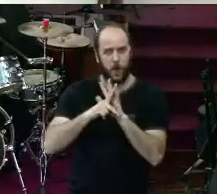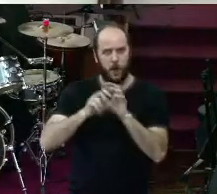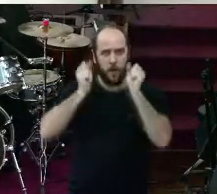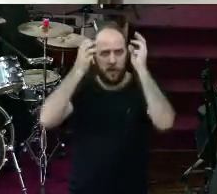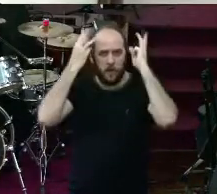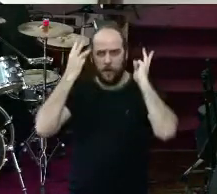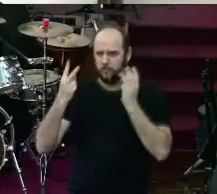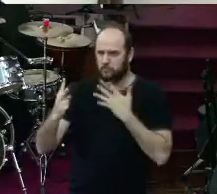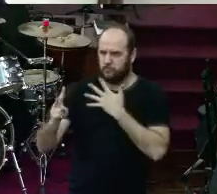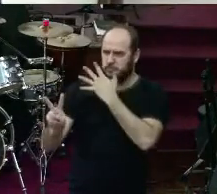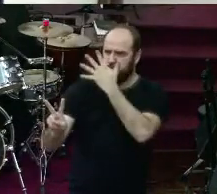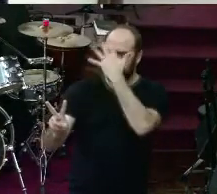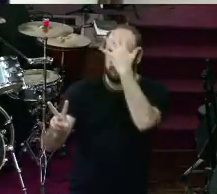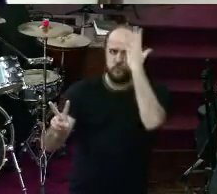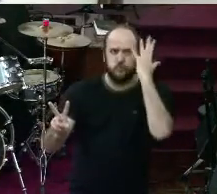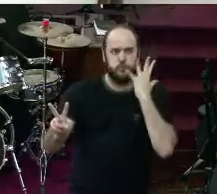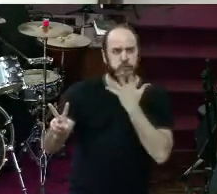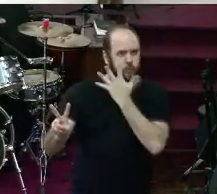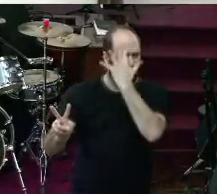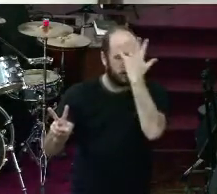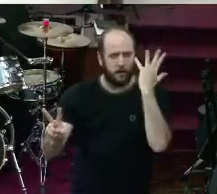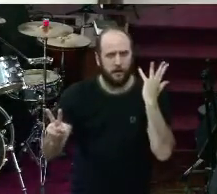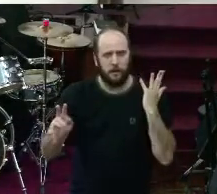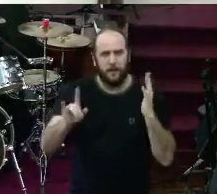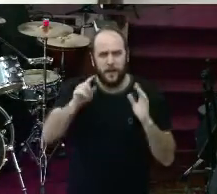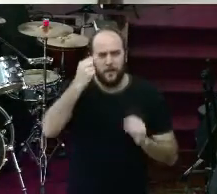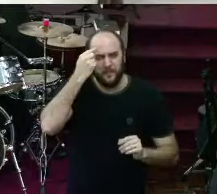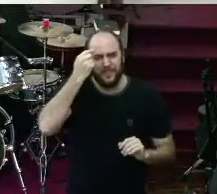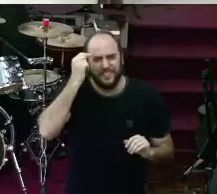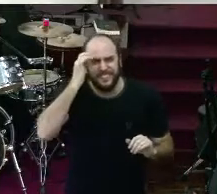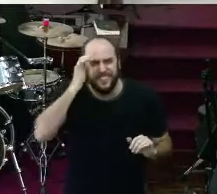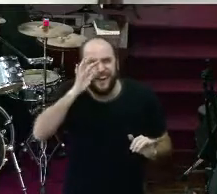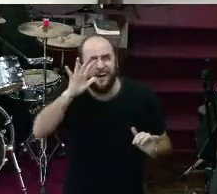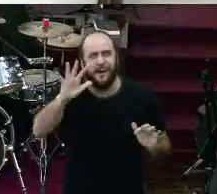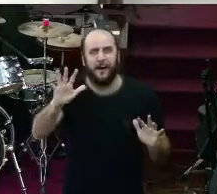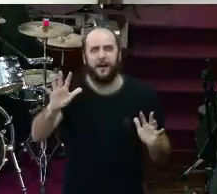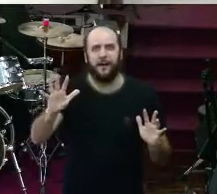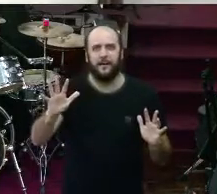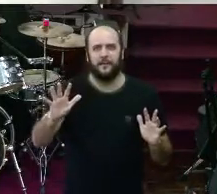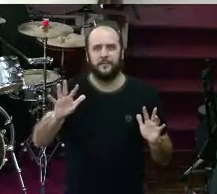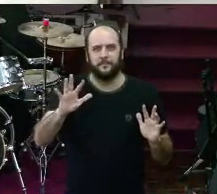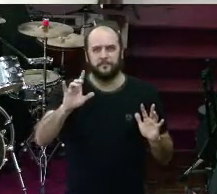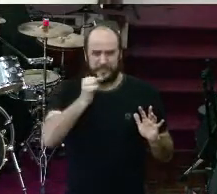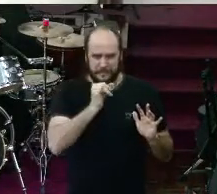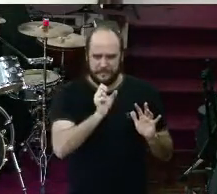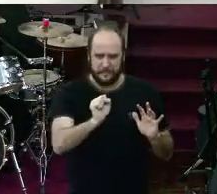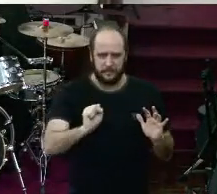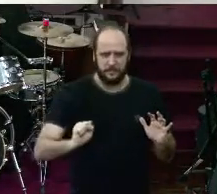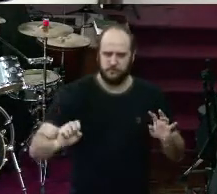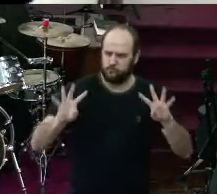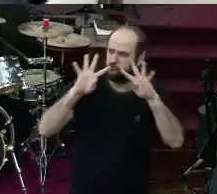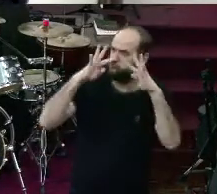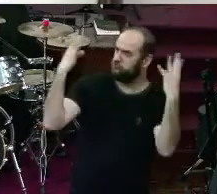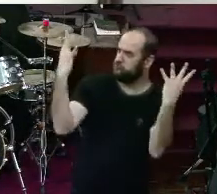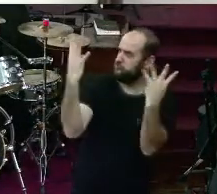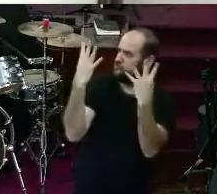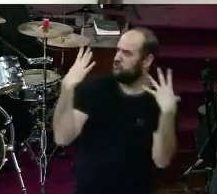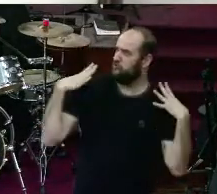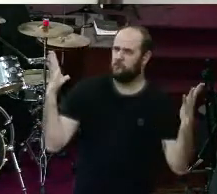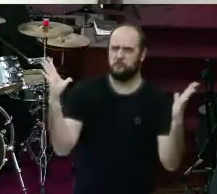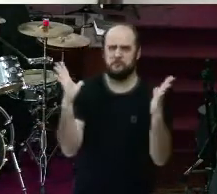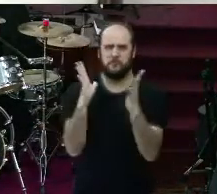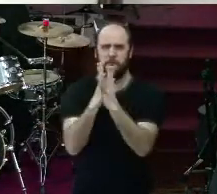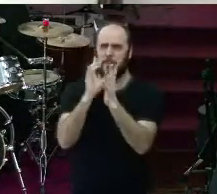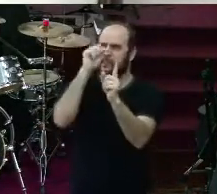vislumbre da glória de Deus. Pode imaginar essa cena, irmãos, serafins adorando o Senhor, Kadosh,